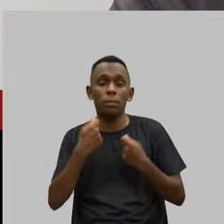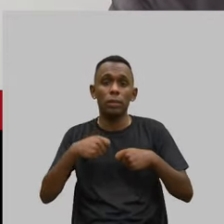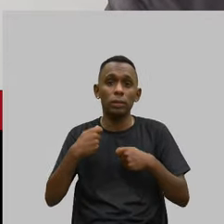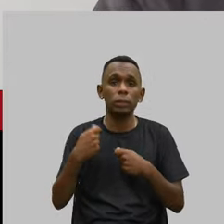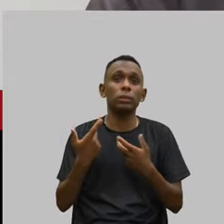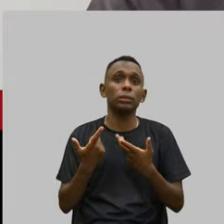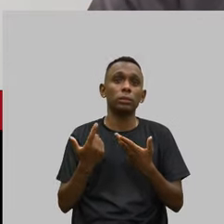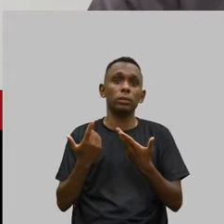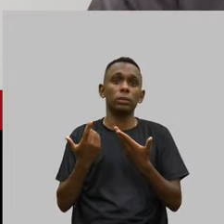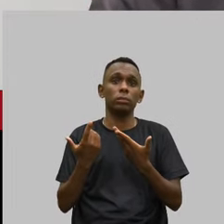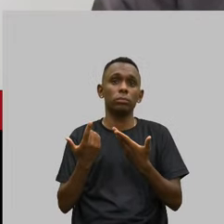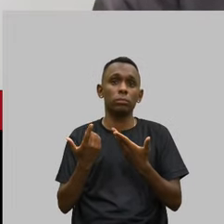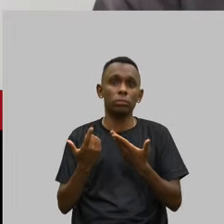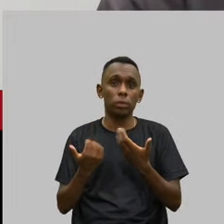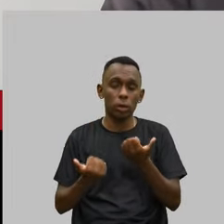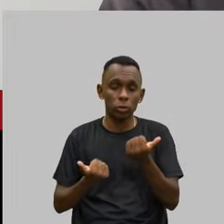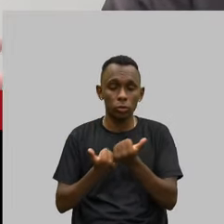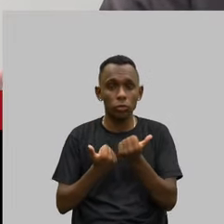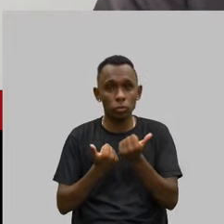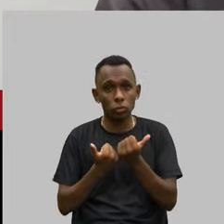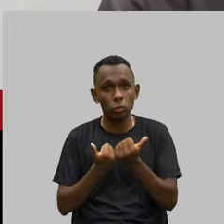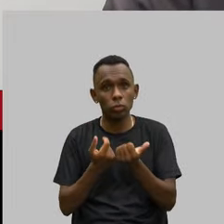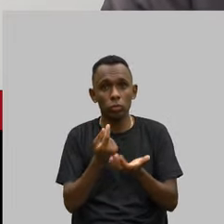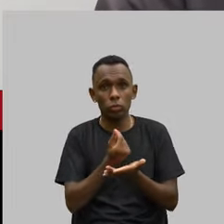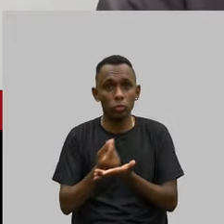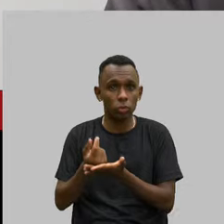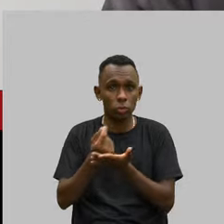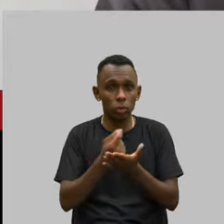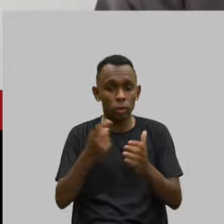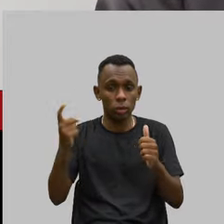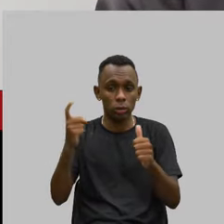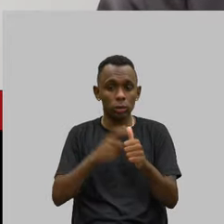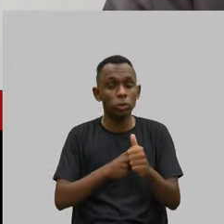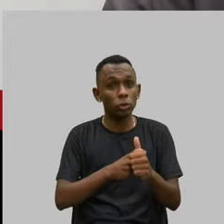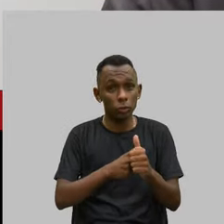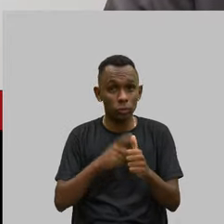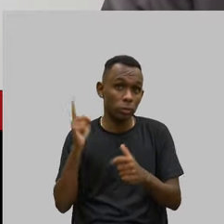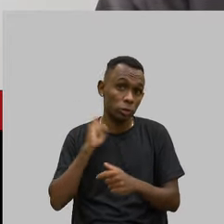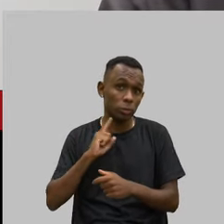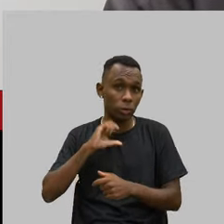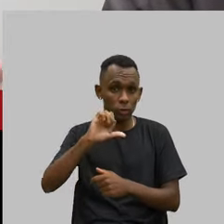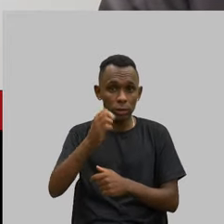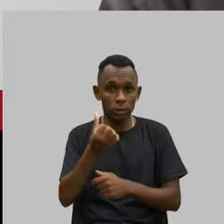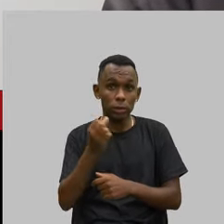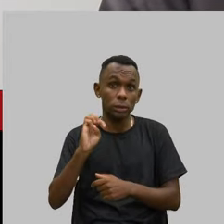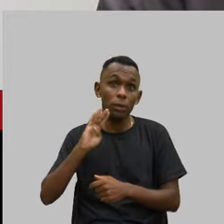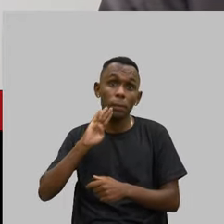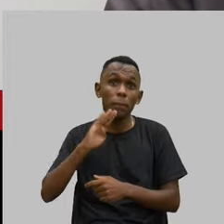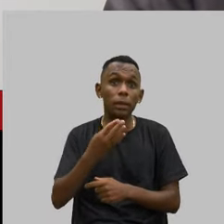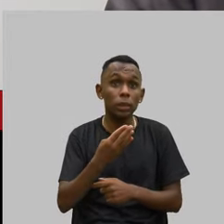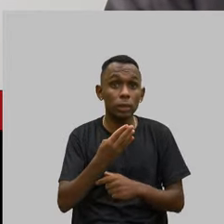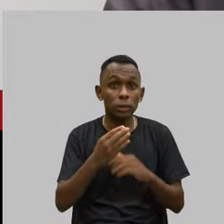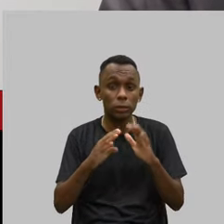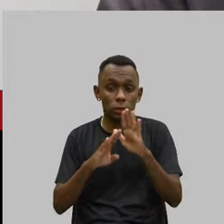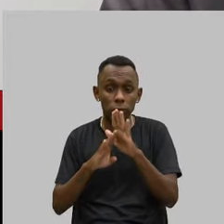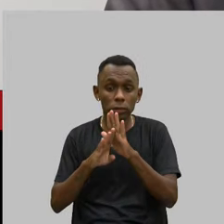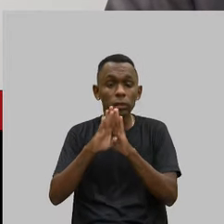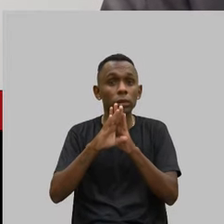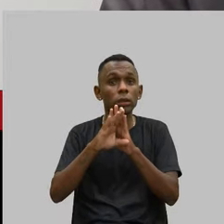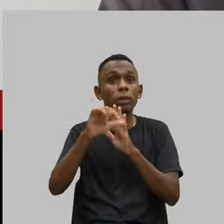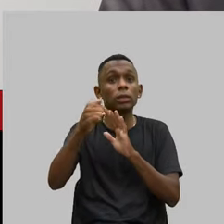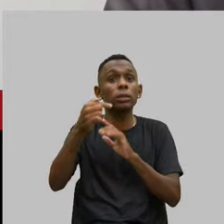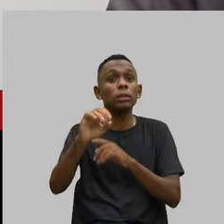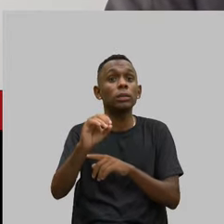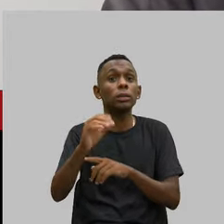tem que cortar salários a dívida de Minas sobe de 96 bilhões para cerca de 170 no atual